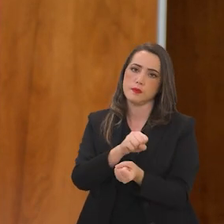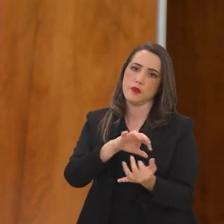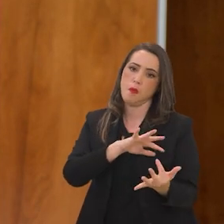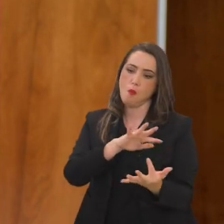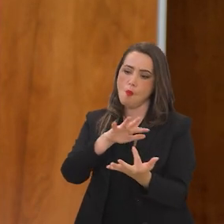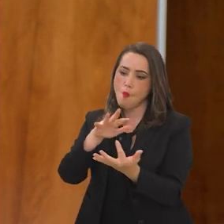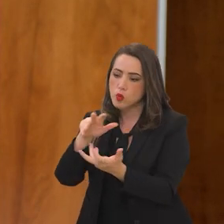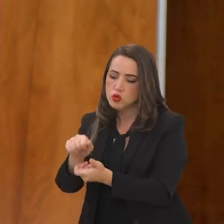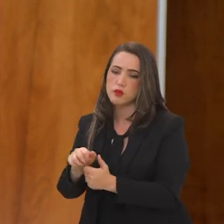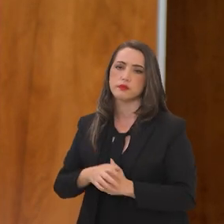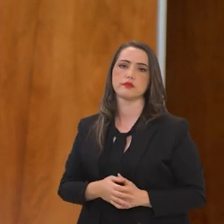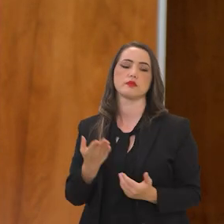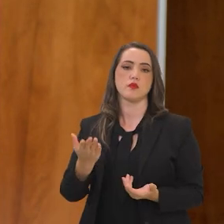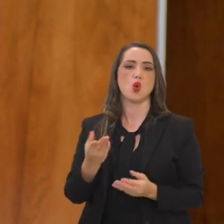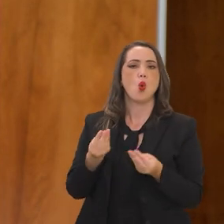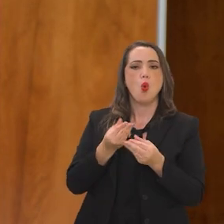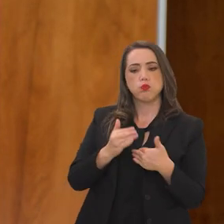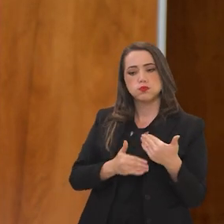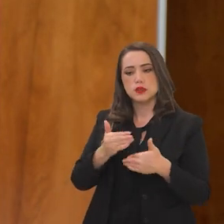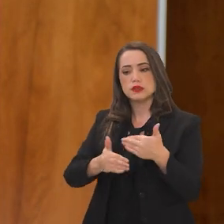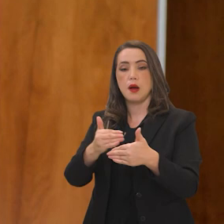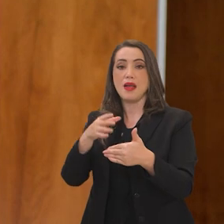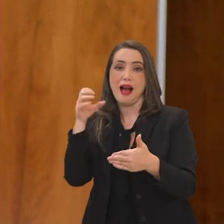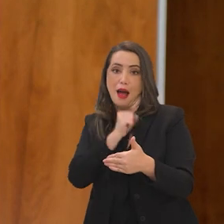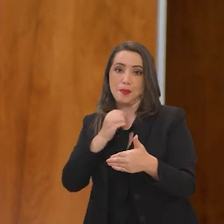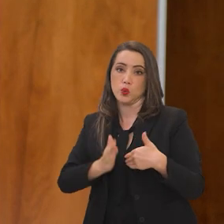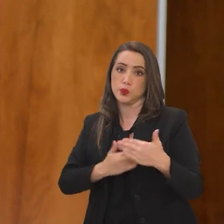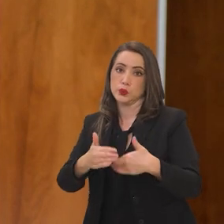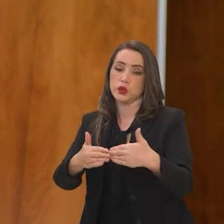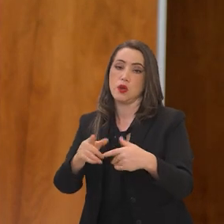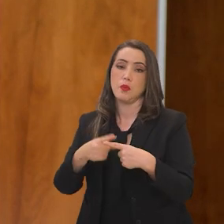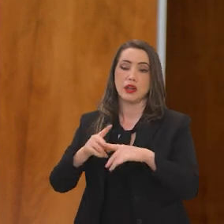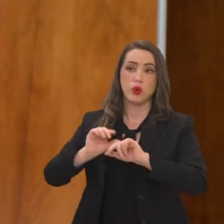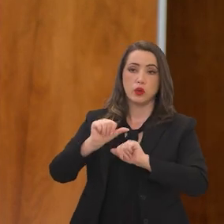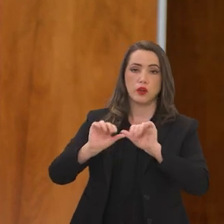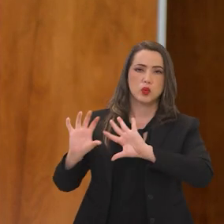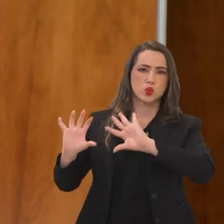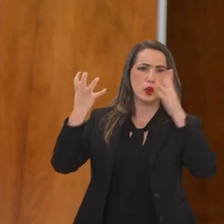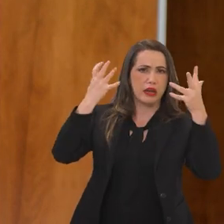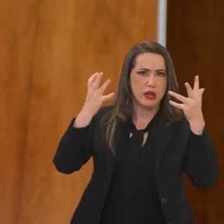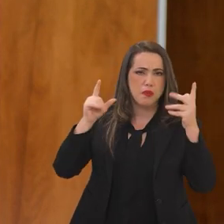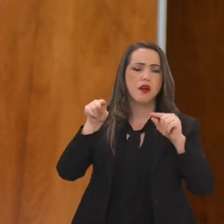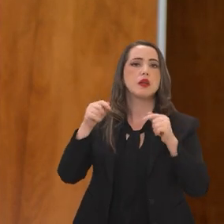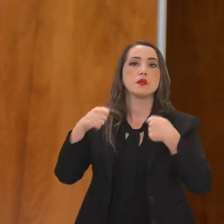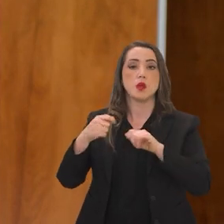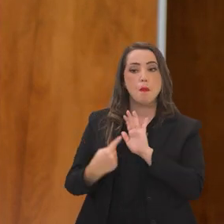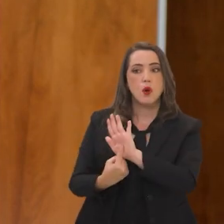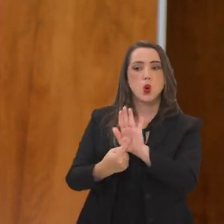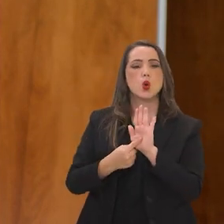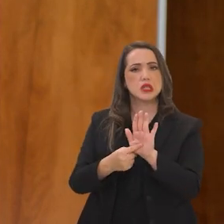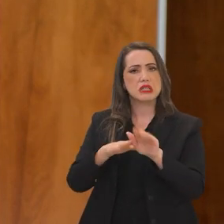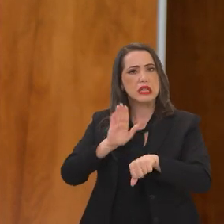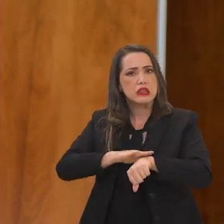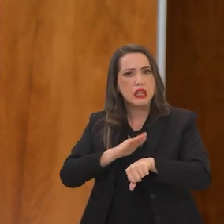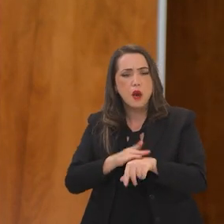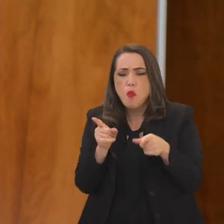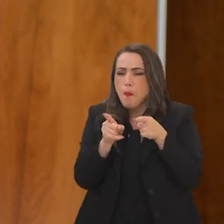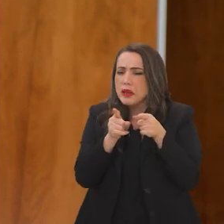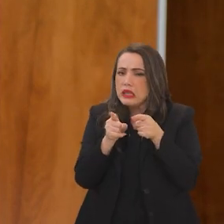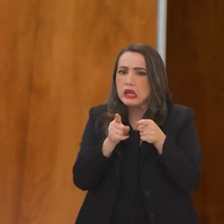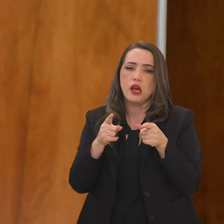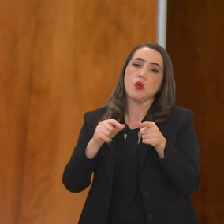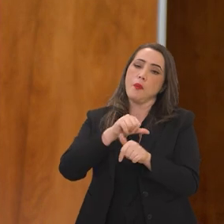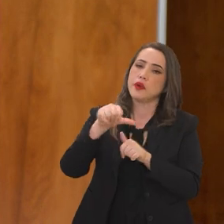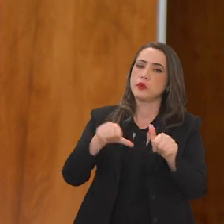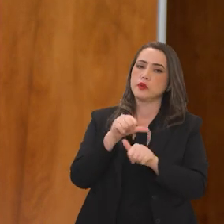como é que a gente vai caminhar no curto espaço de tempo e olha que a questão da mudança climática ela nos aponta que a gente tem uma curta janela de oportunidade